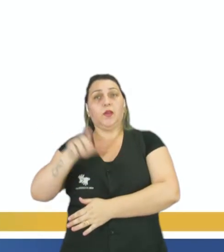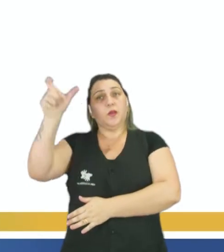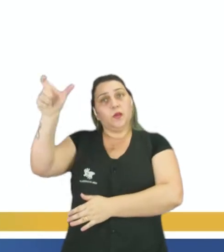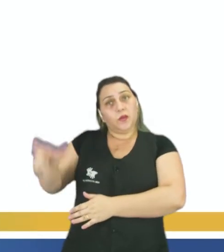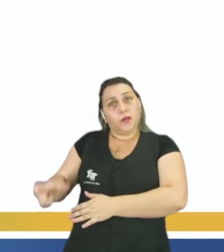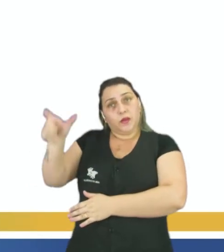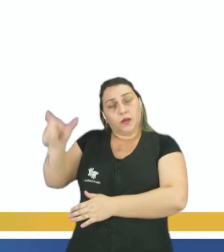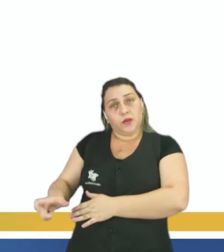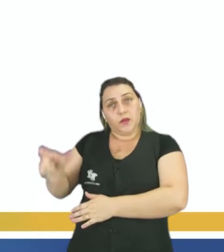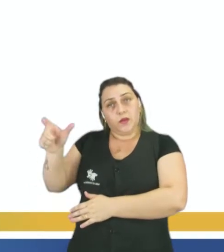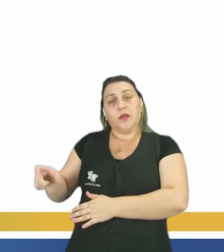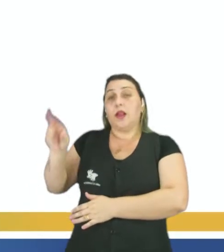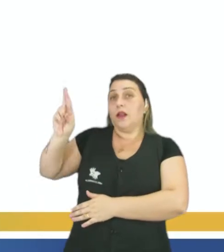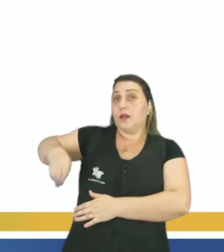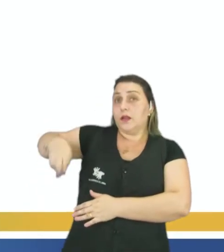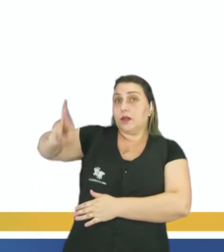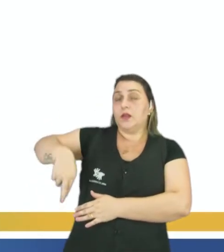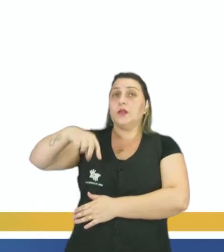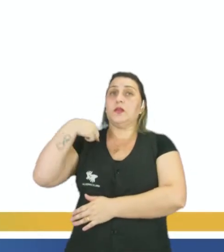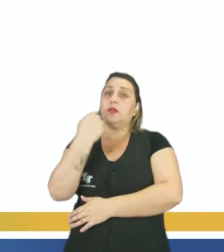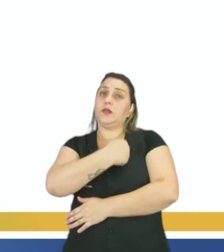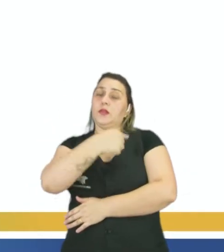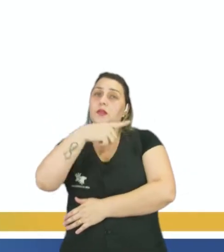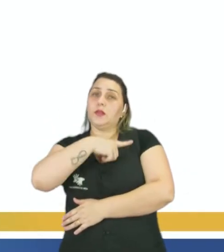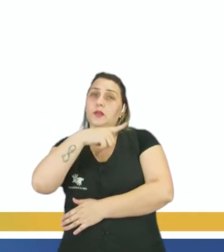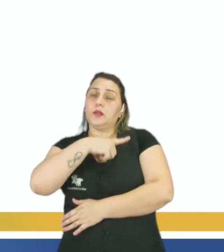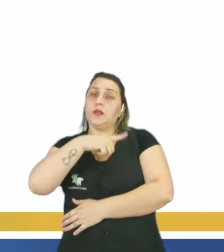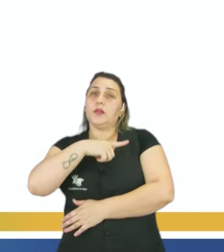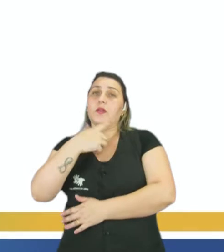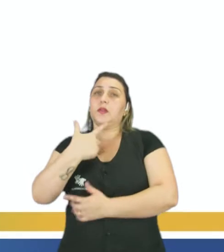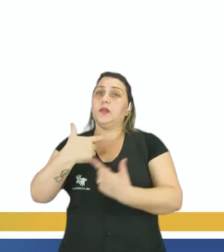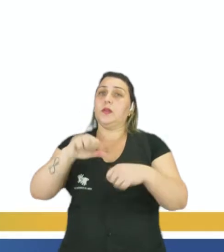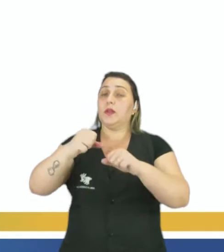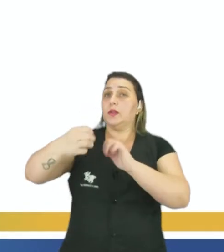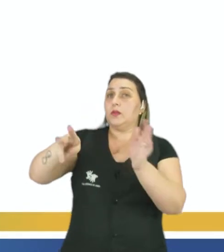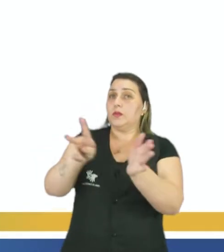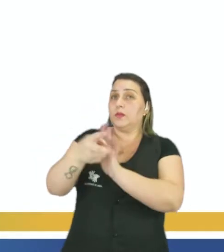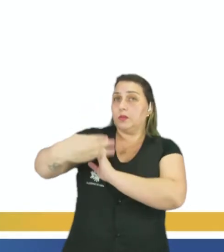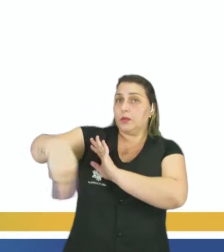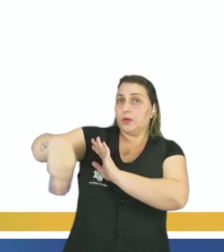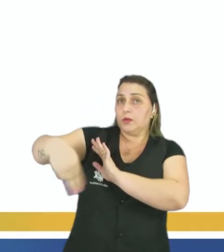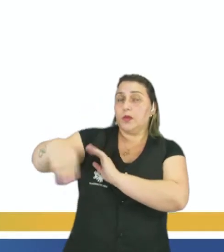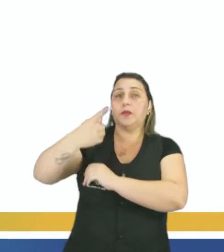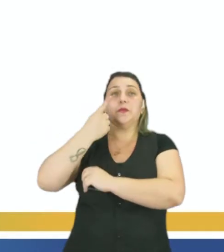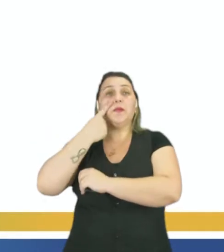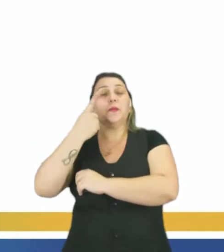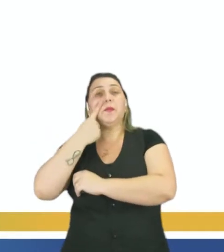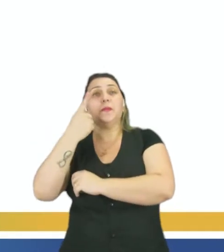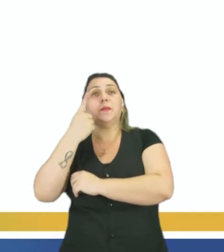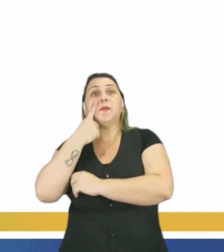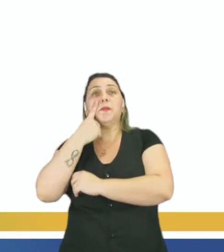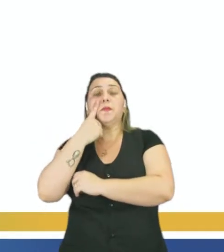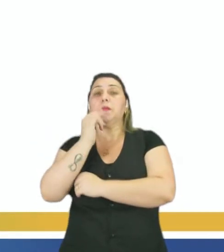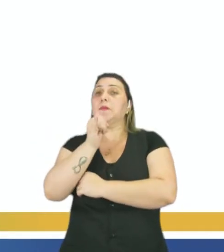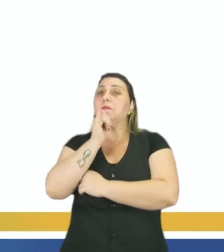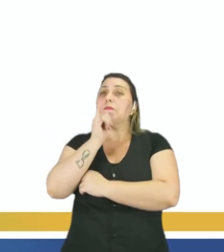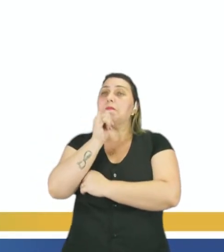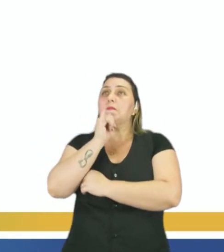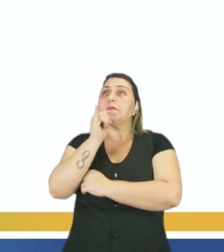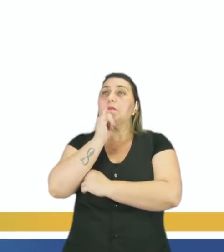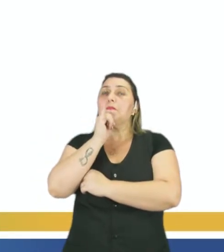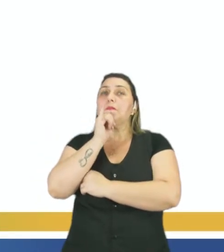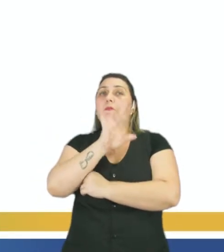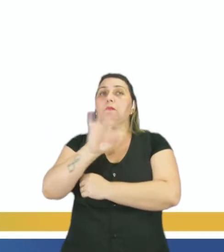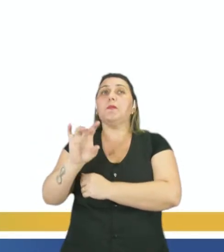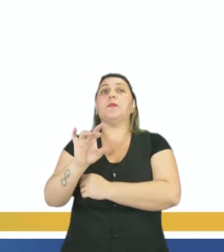lado na razão, nós temos a linguagem matemática. Então acompanhe comigo esses pequenos exemplos. De cada